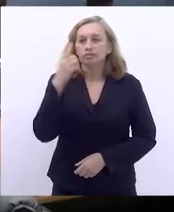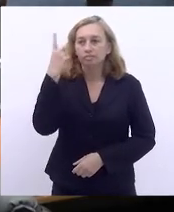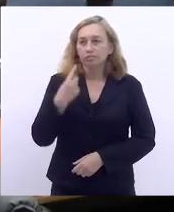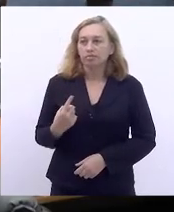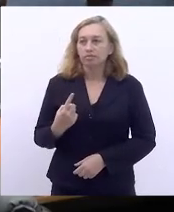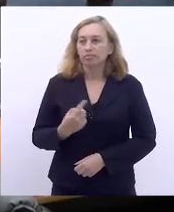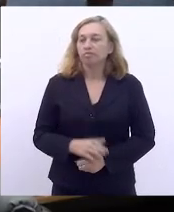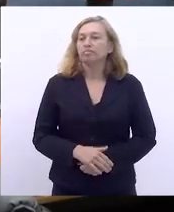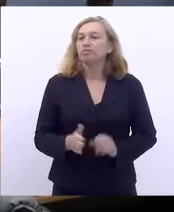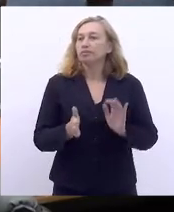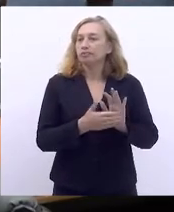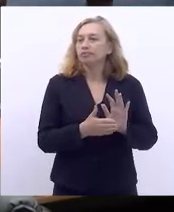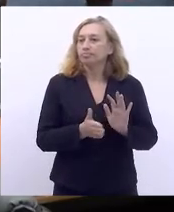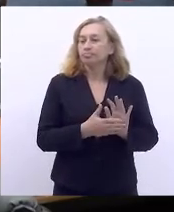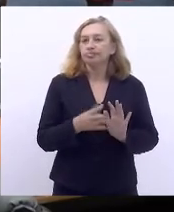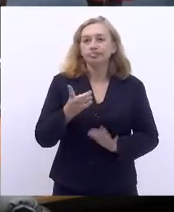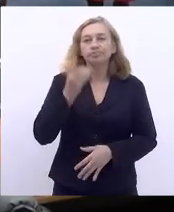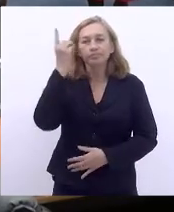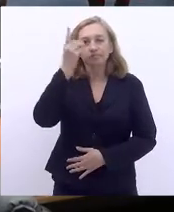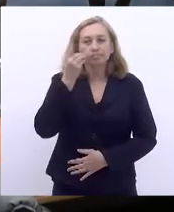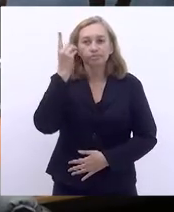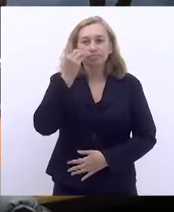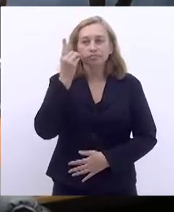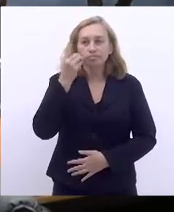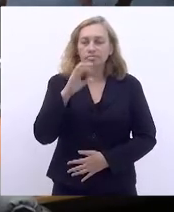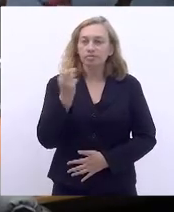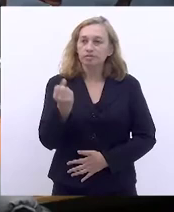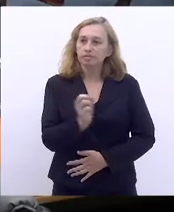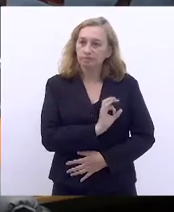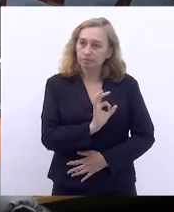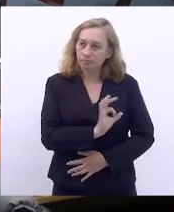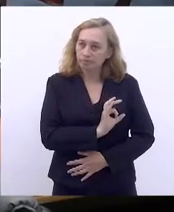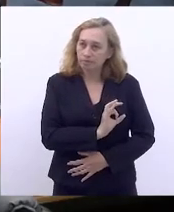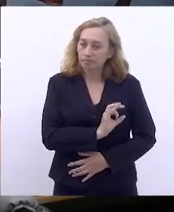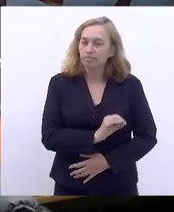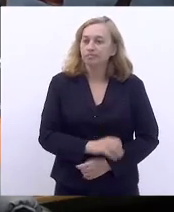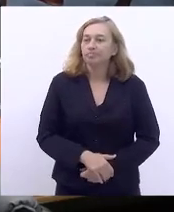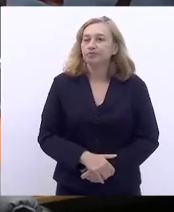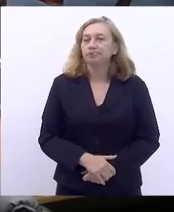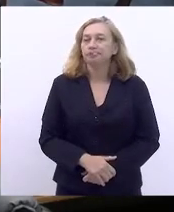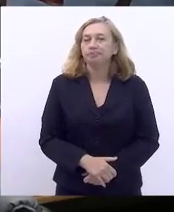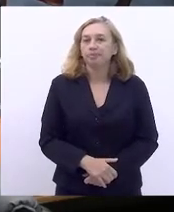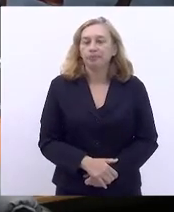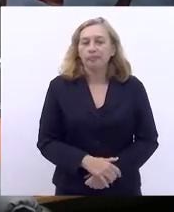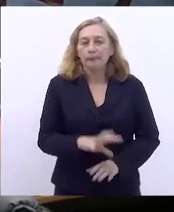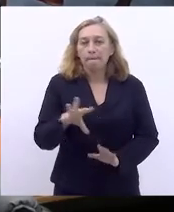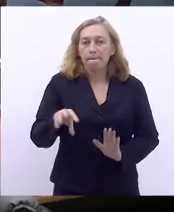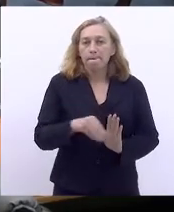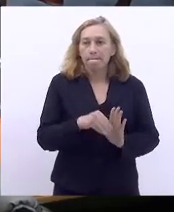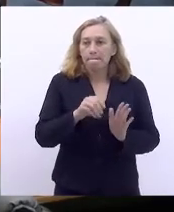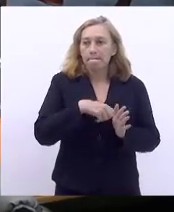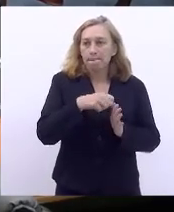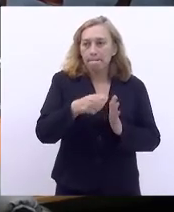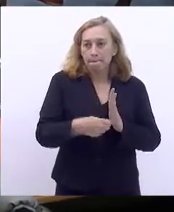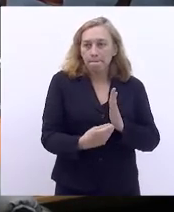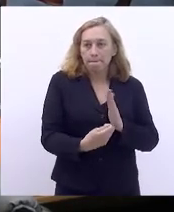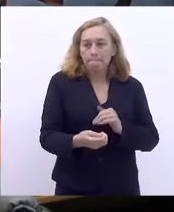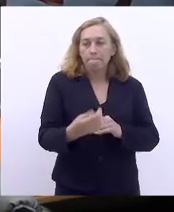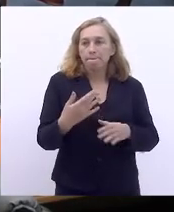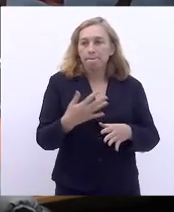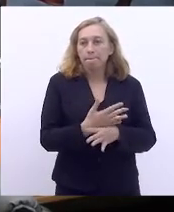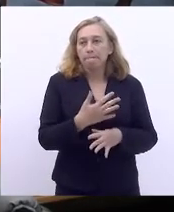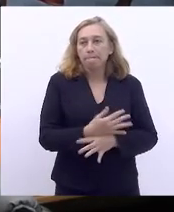Presidente, a presente proposta da deputada Marta Rocha, que pretende colocar no calendário oficial do Estado do Rio de